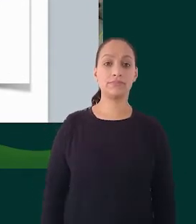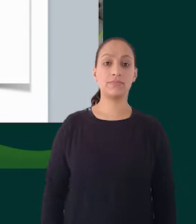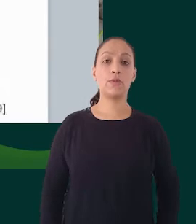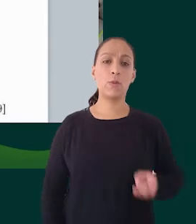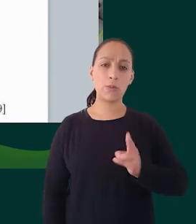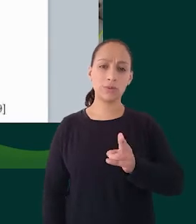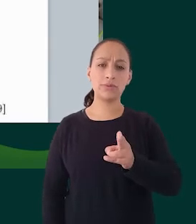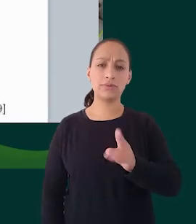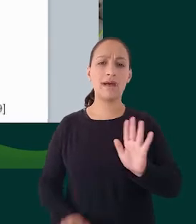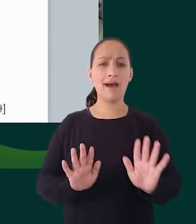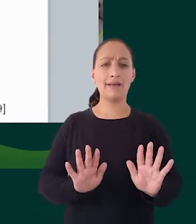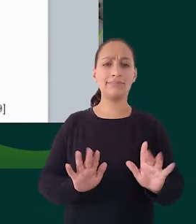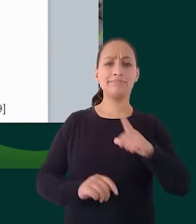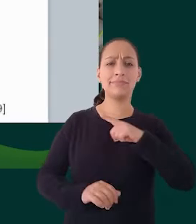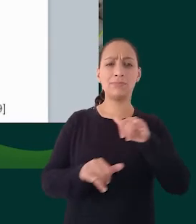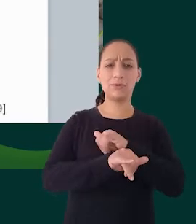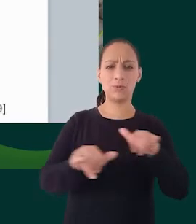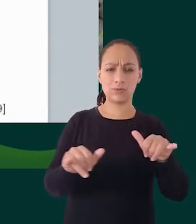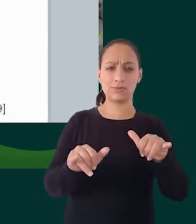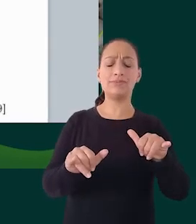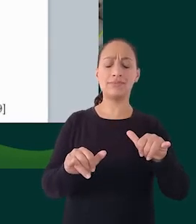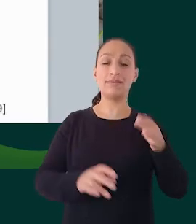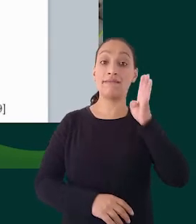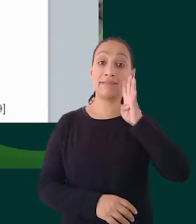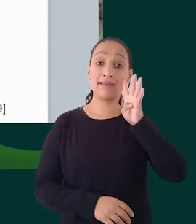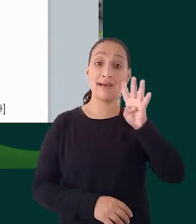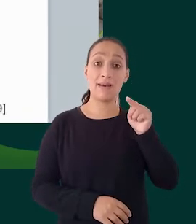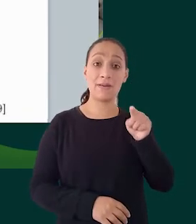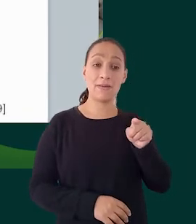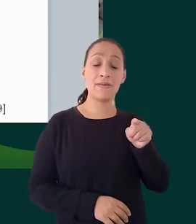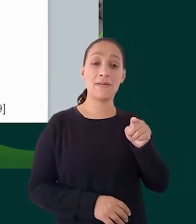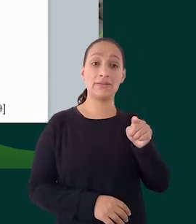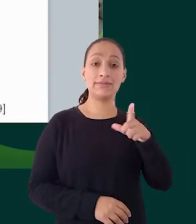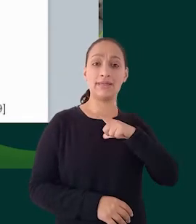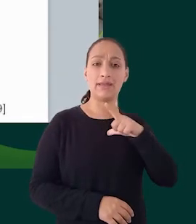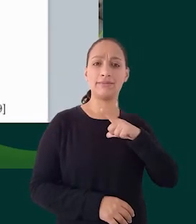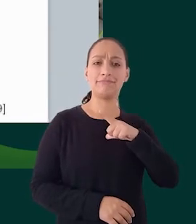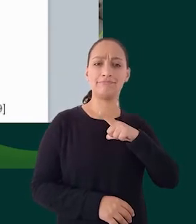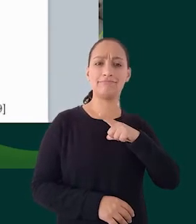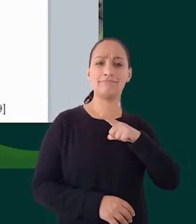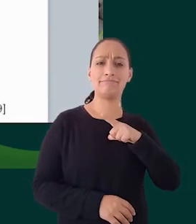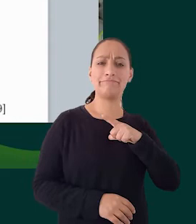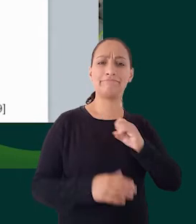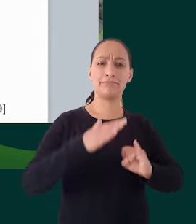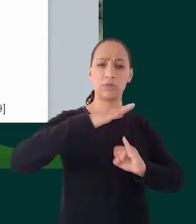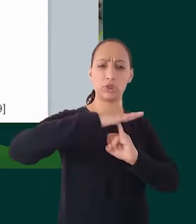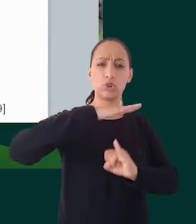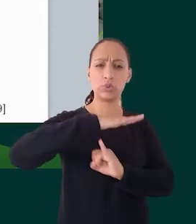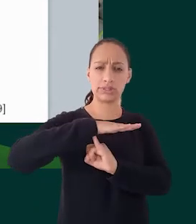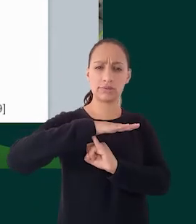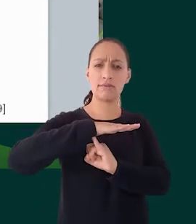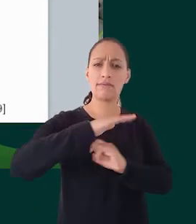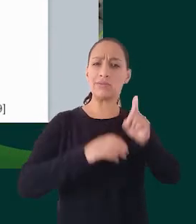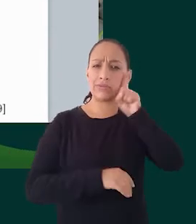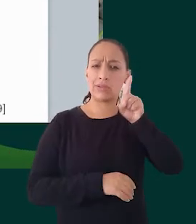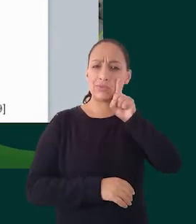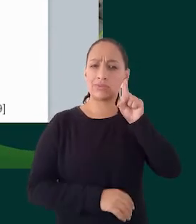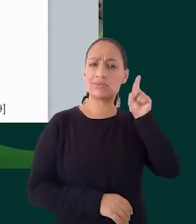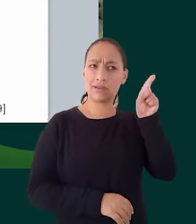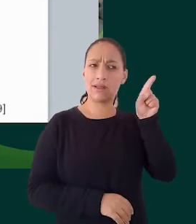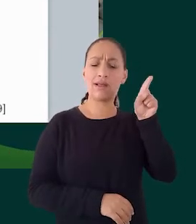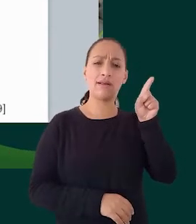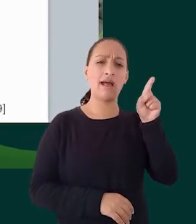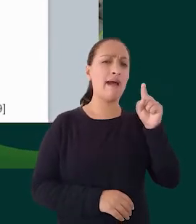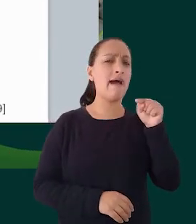Seguindo adiante, eu trouxe aqui uma notícia que é bem legal. Tem um órgão, uma instituição americana chamada